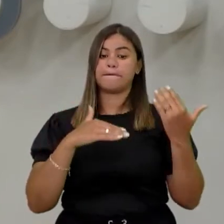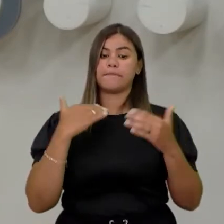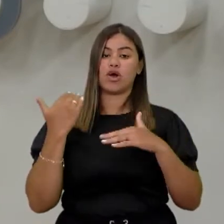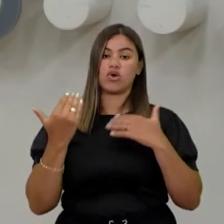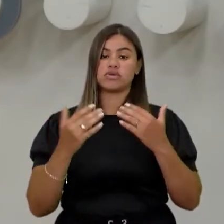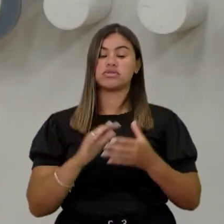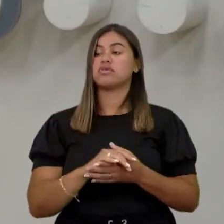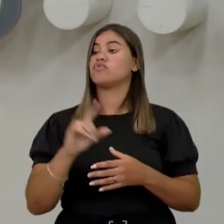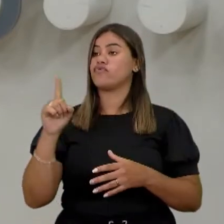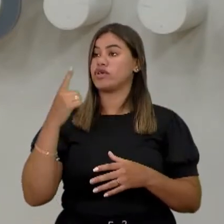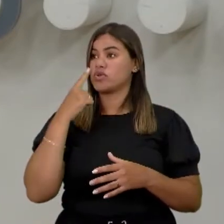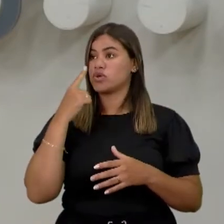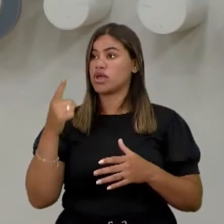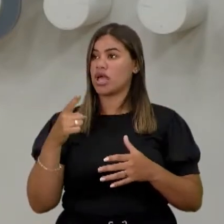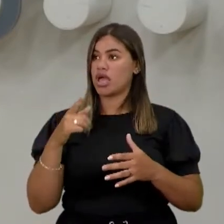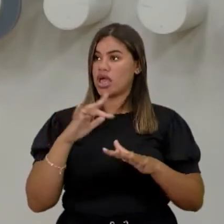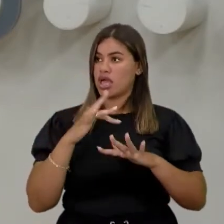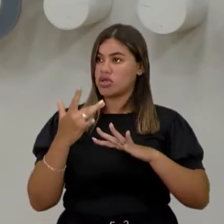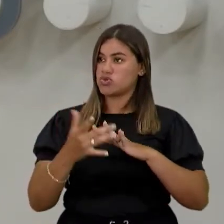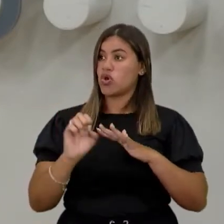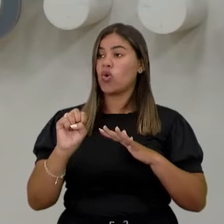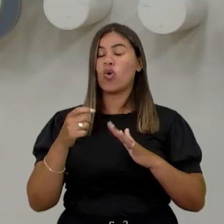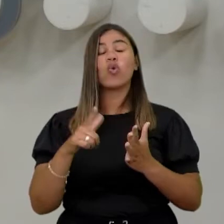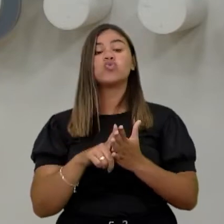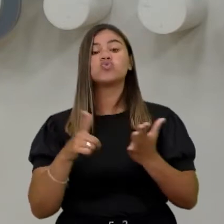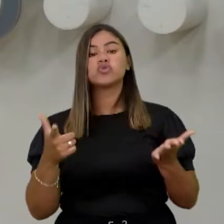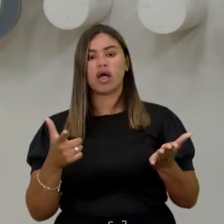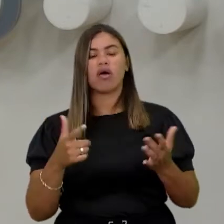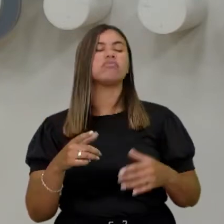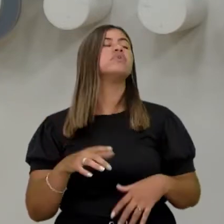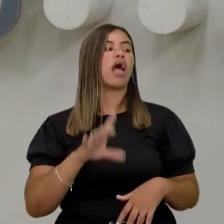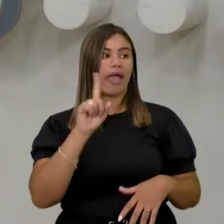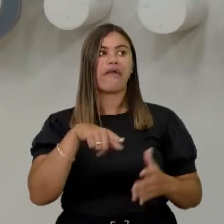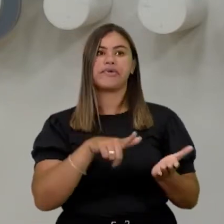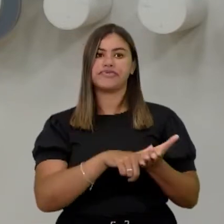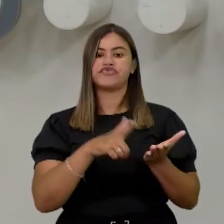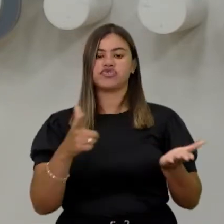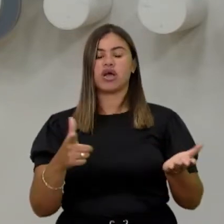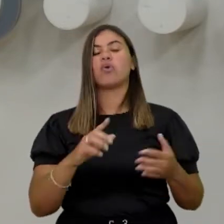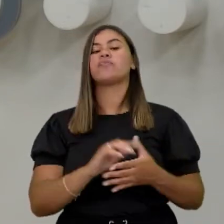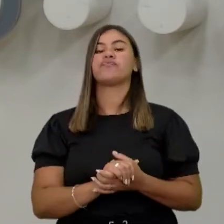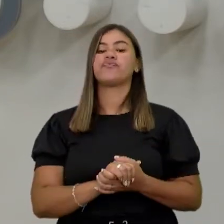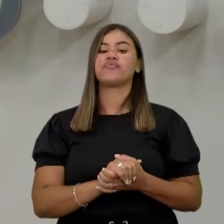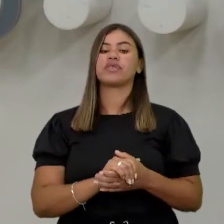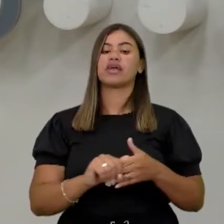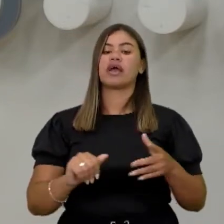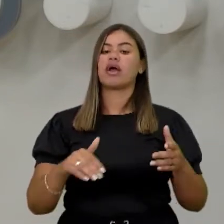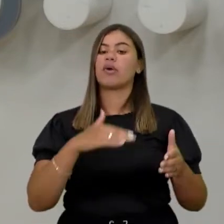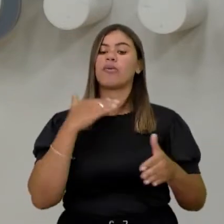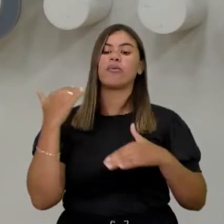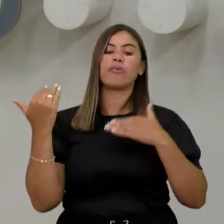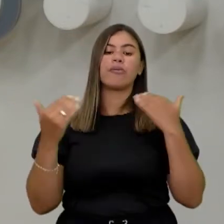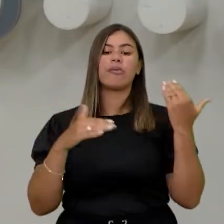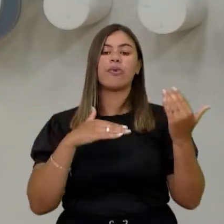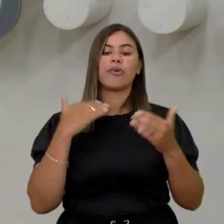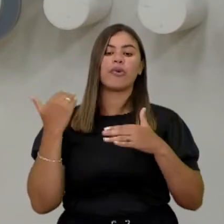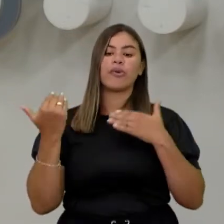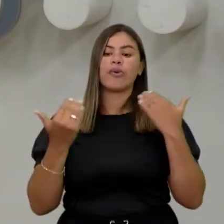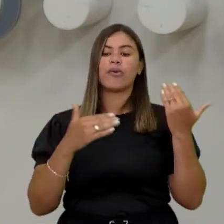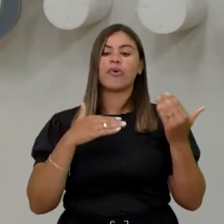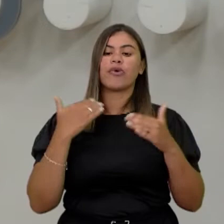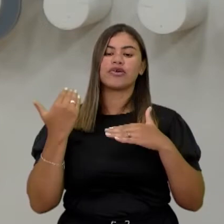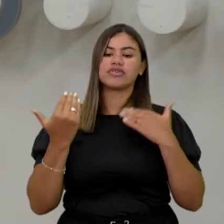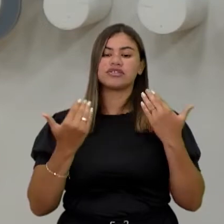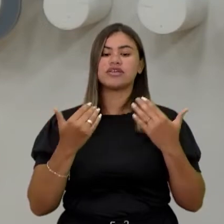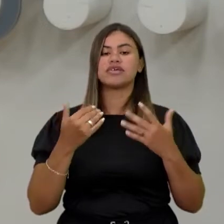ou está vendo... Jornal. Jornal. Eu tenho duas mortes, né? Uma aqui que está... De famosos? De trabalho, não. E outra